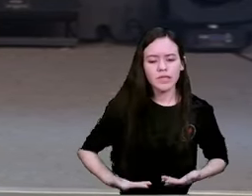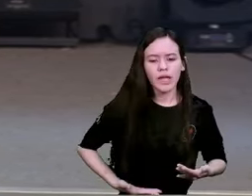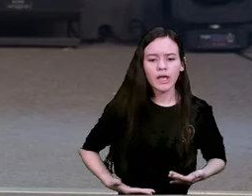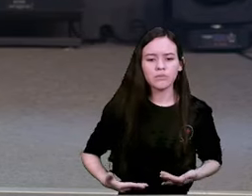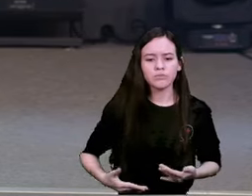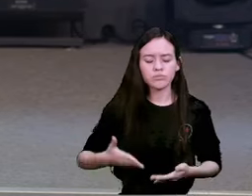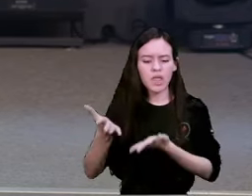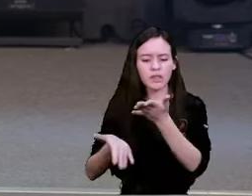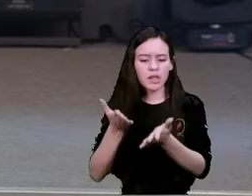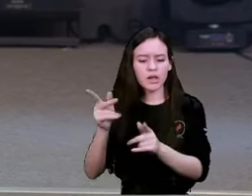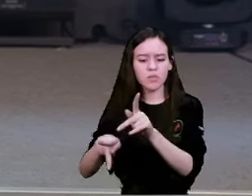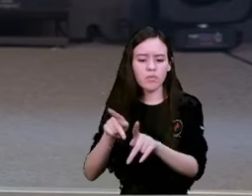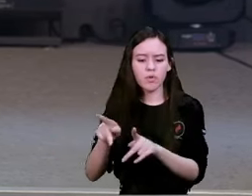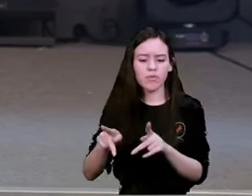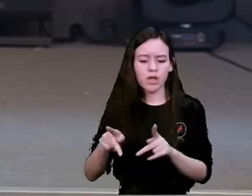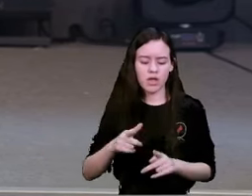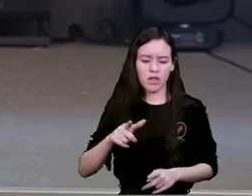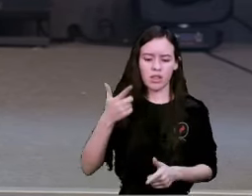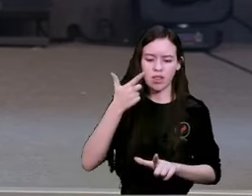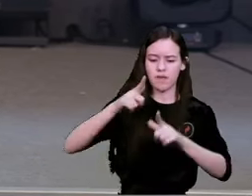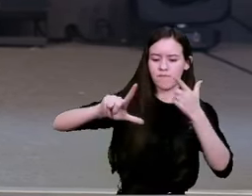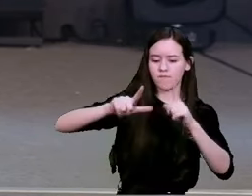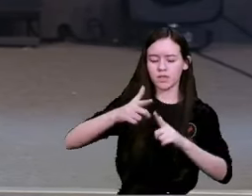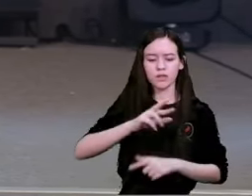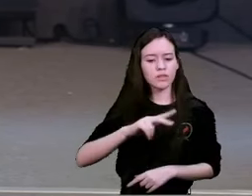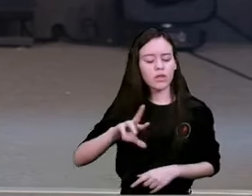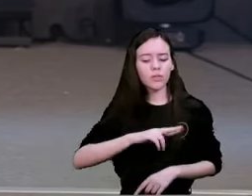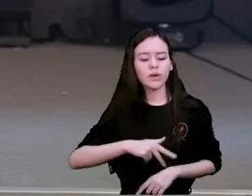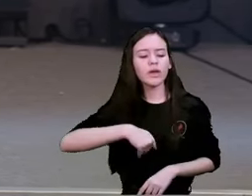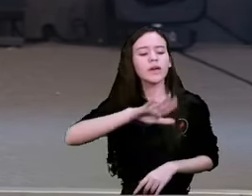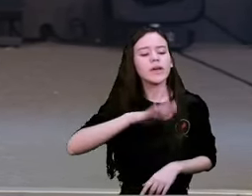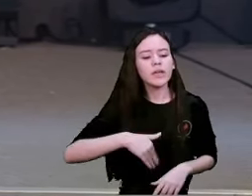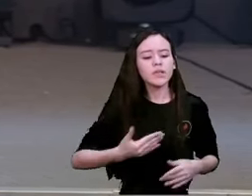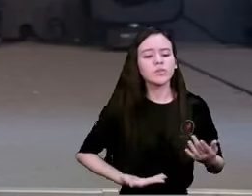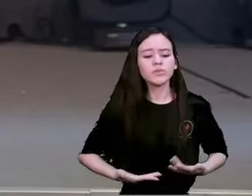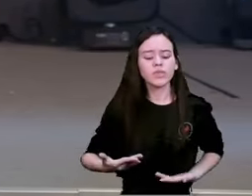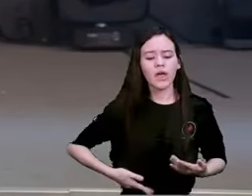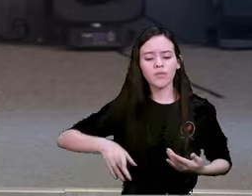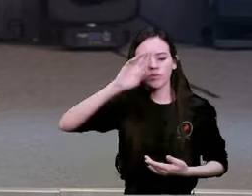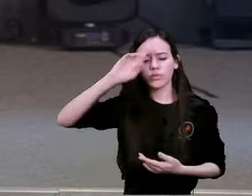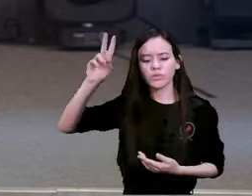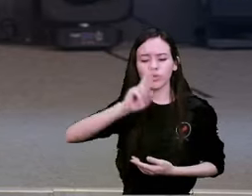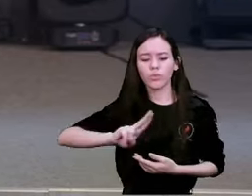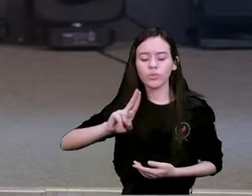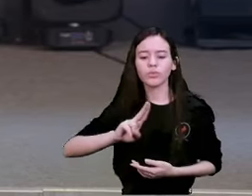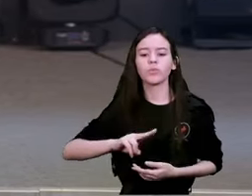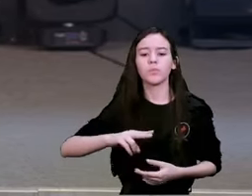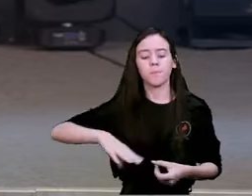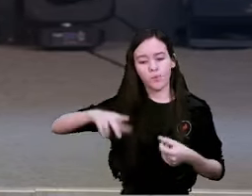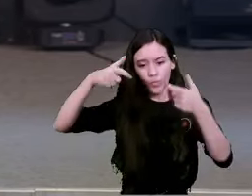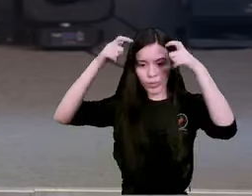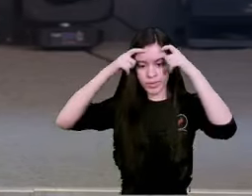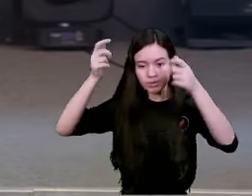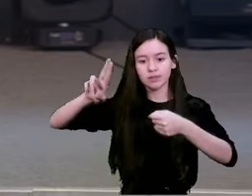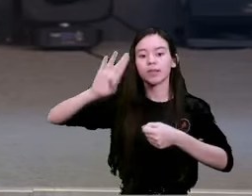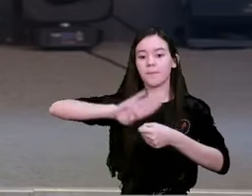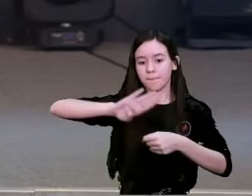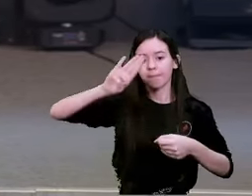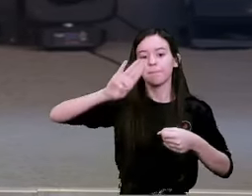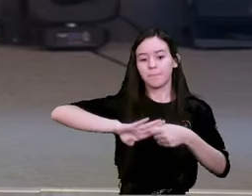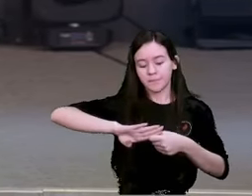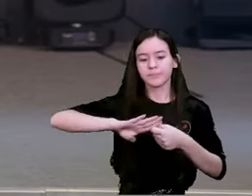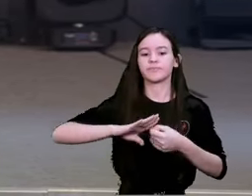vai tratar da gente? É algum levita? Deus disse: não. Quem é ele então que o Senhor vai usar? É Nabucodonosor,